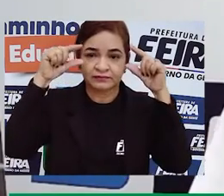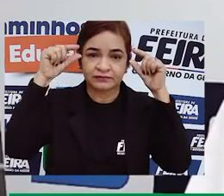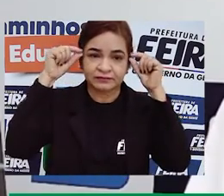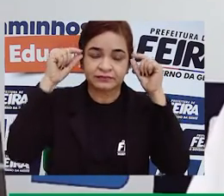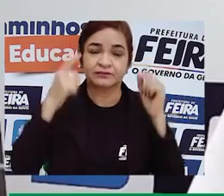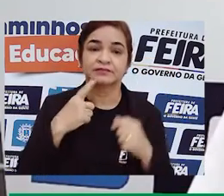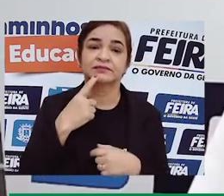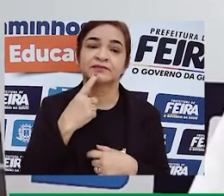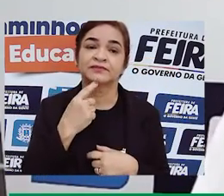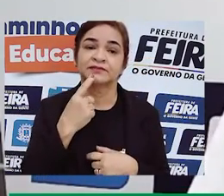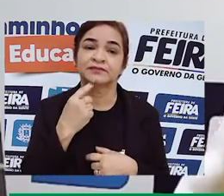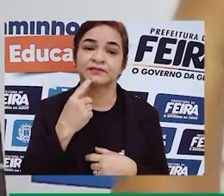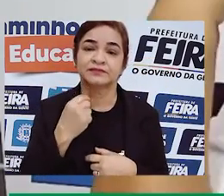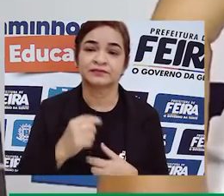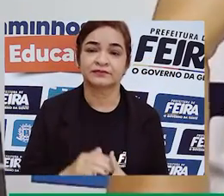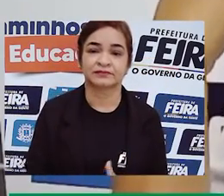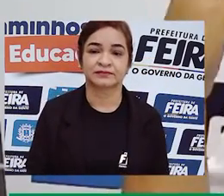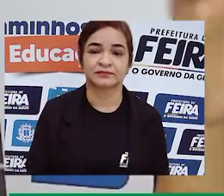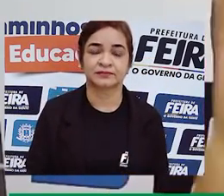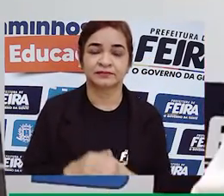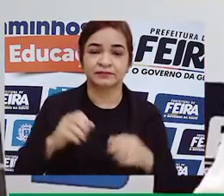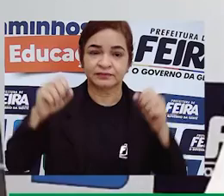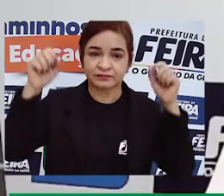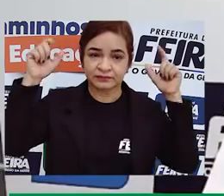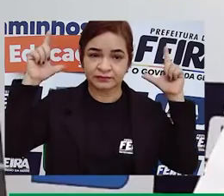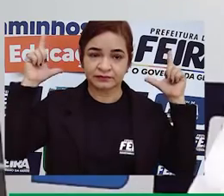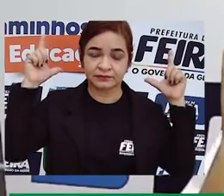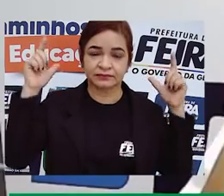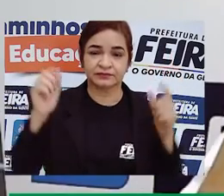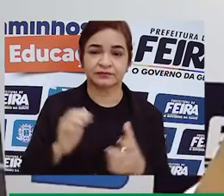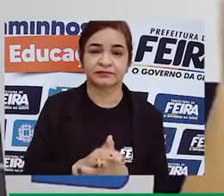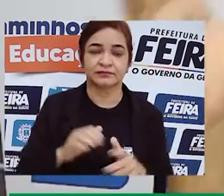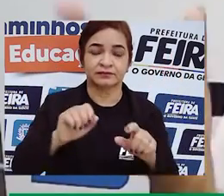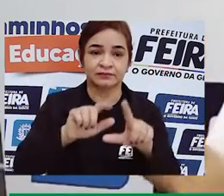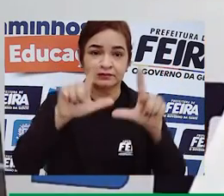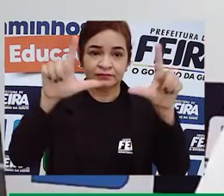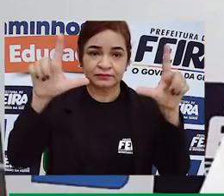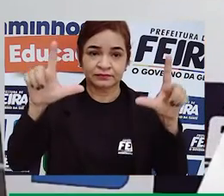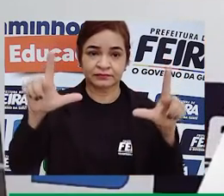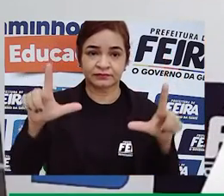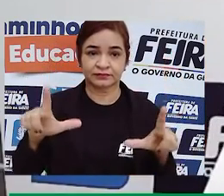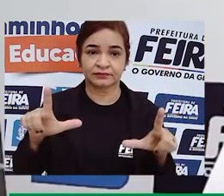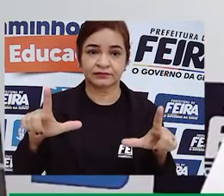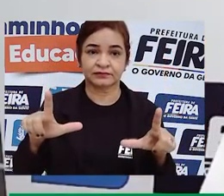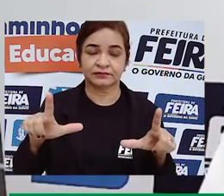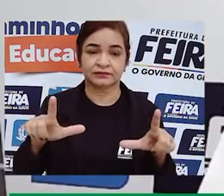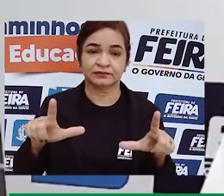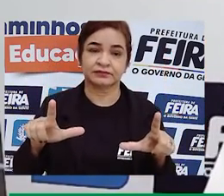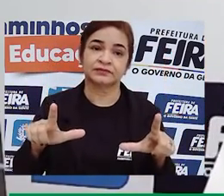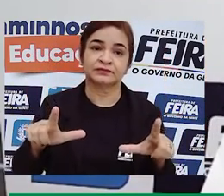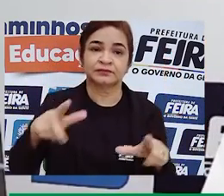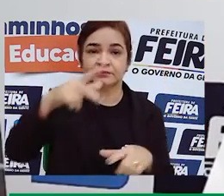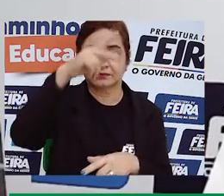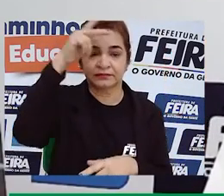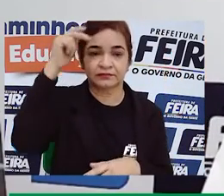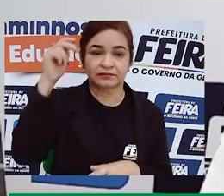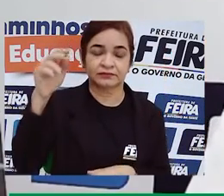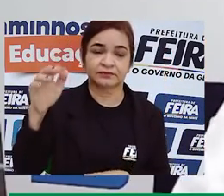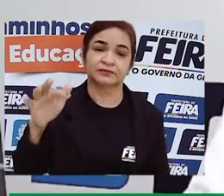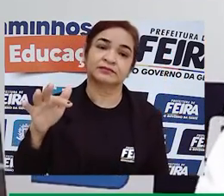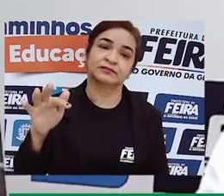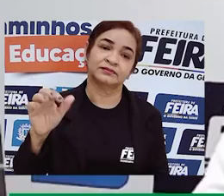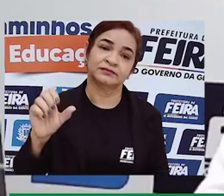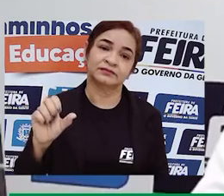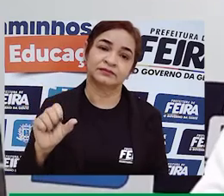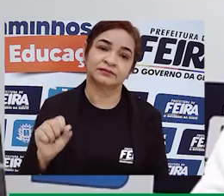vermelho e atrás de mim tem a logomarca da Prefeitura de Feira de Santana da secretaria de